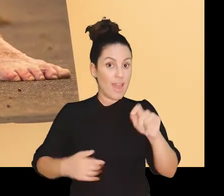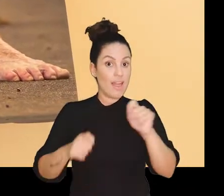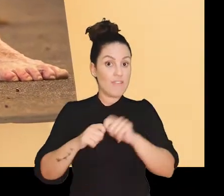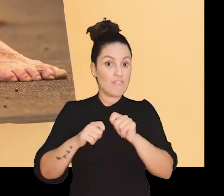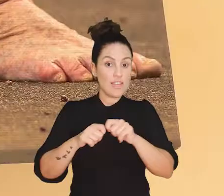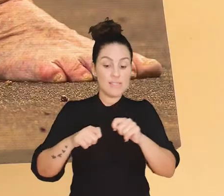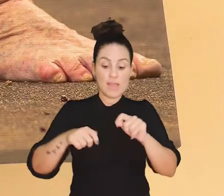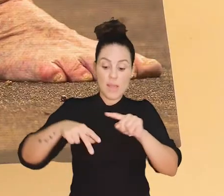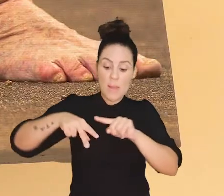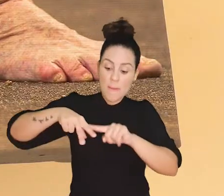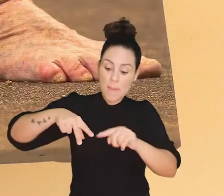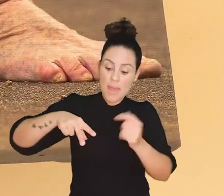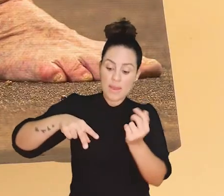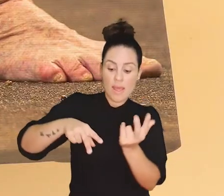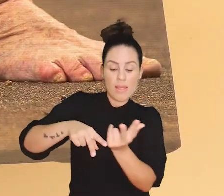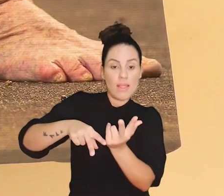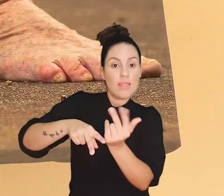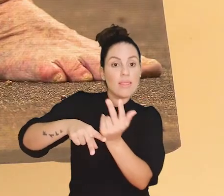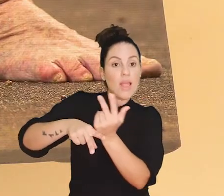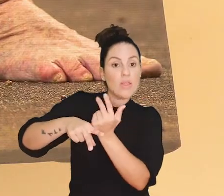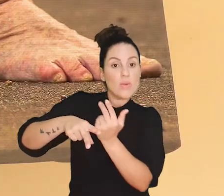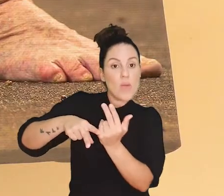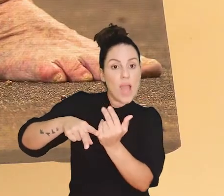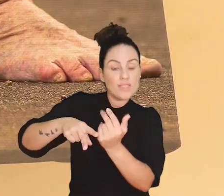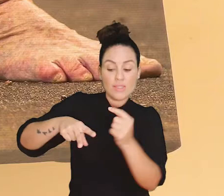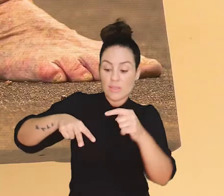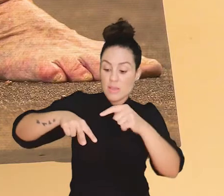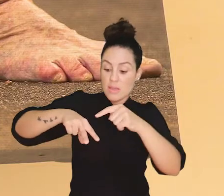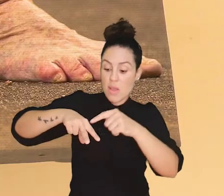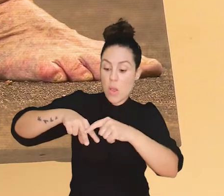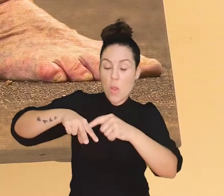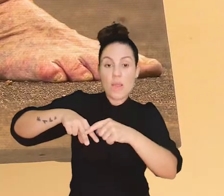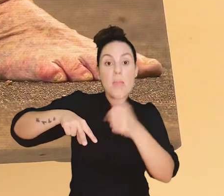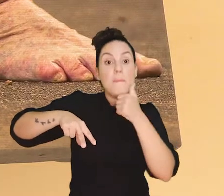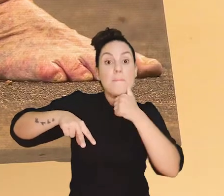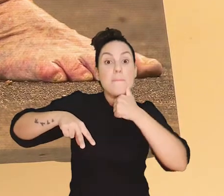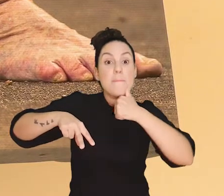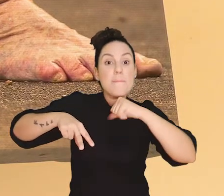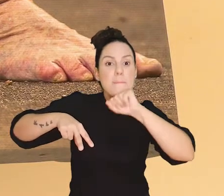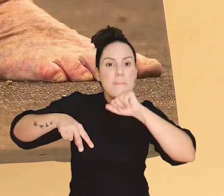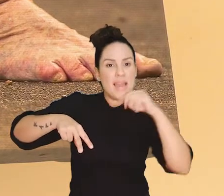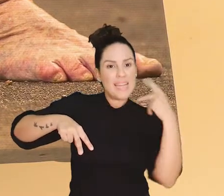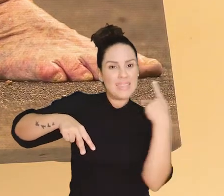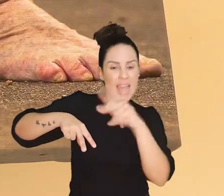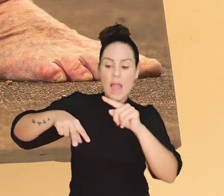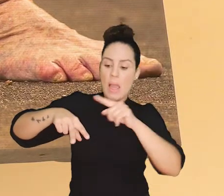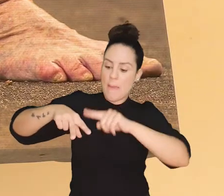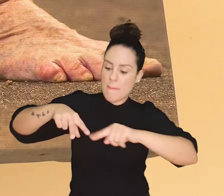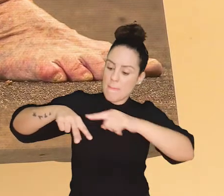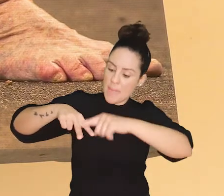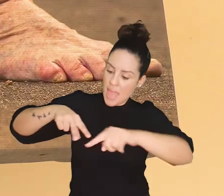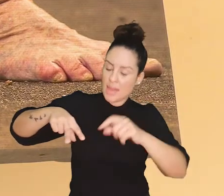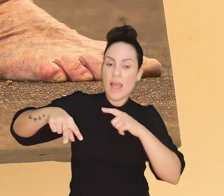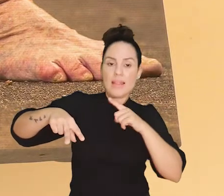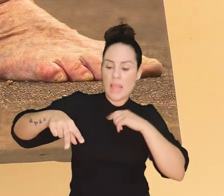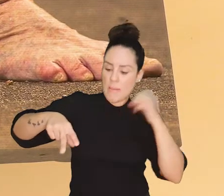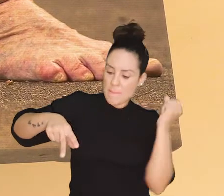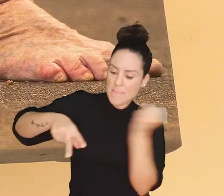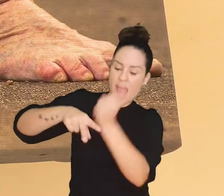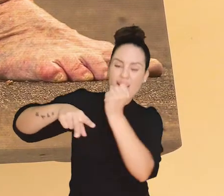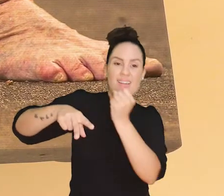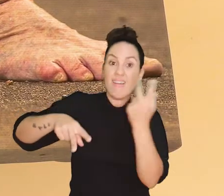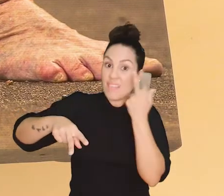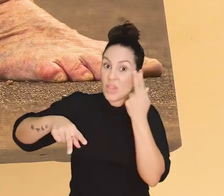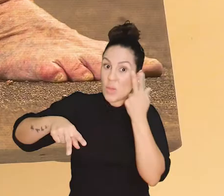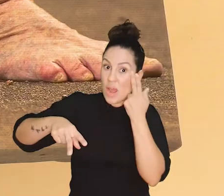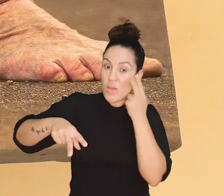genes, tatuou em seu próprio corpo a mancha de envelhecimento reconhecida